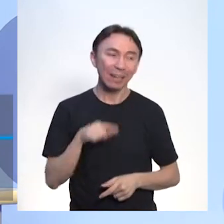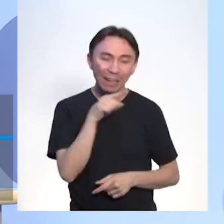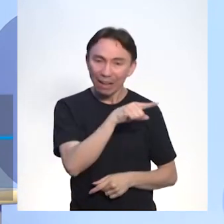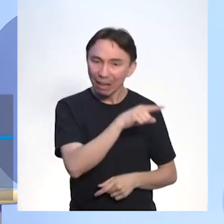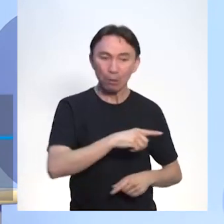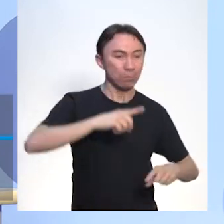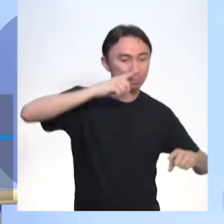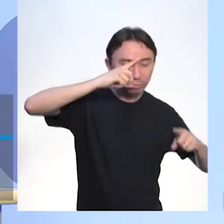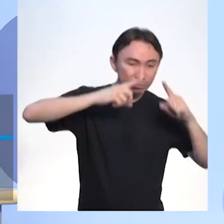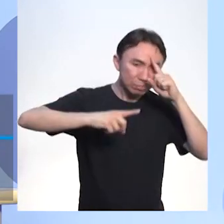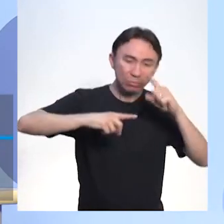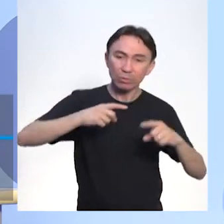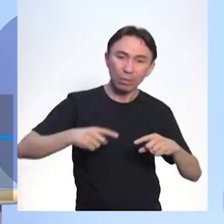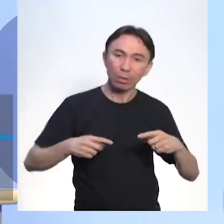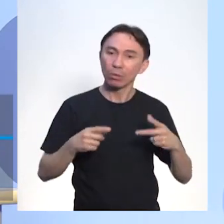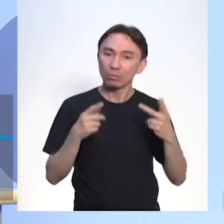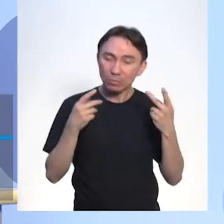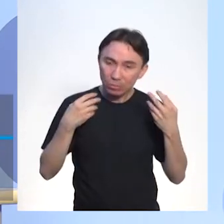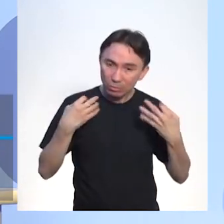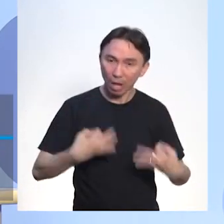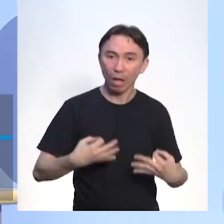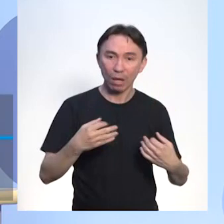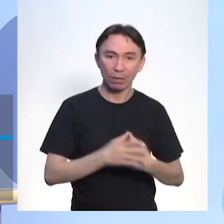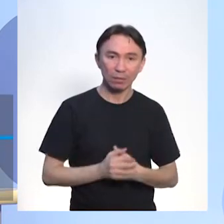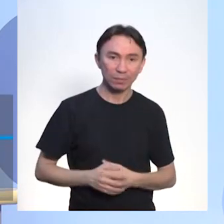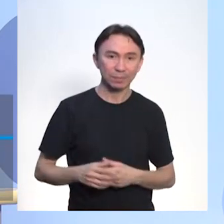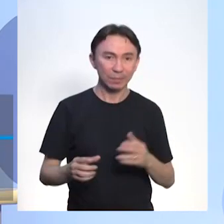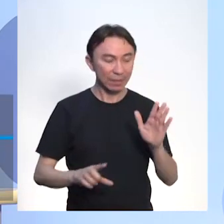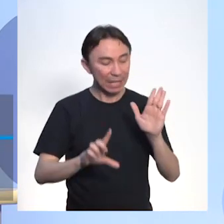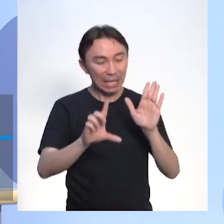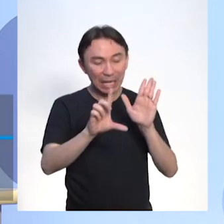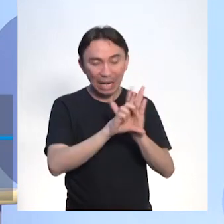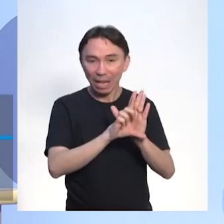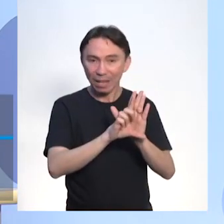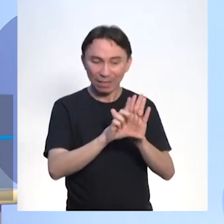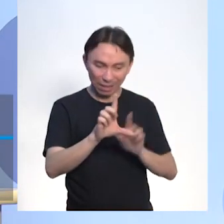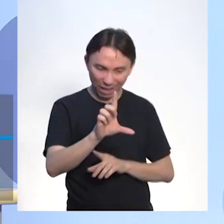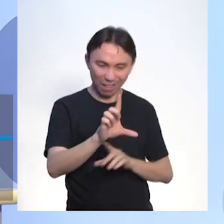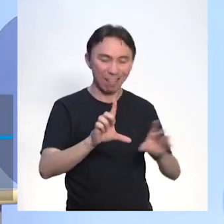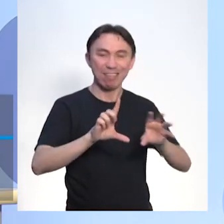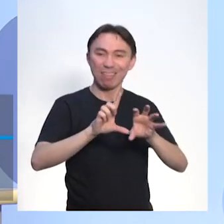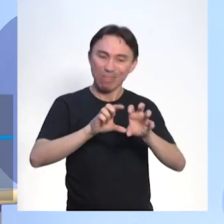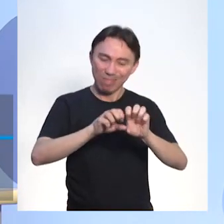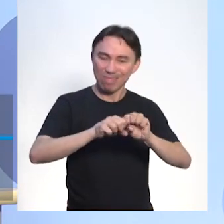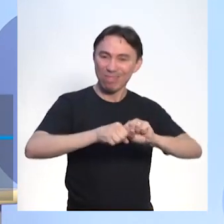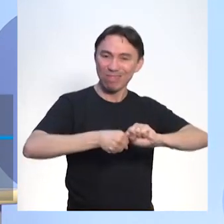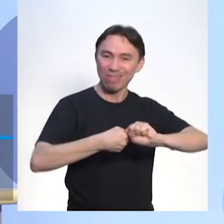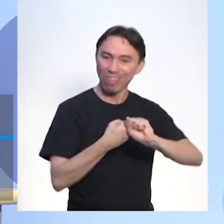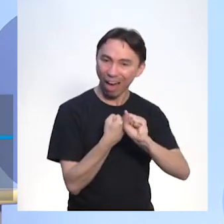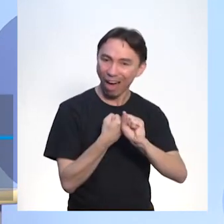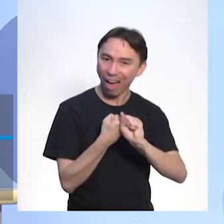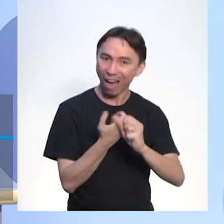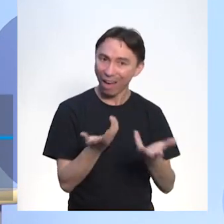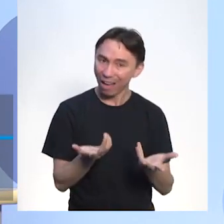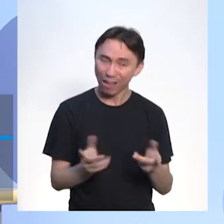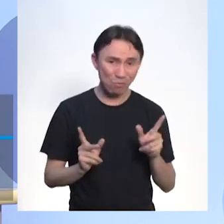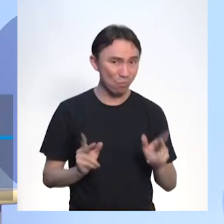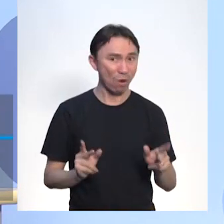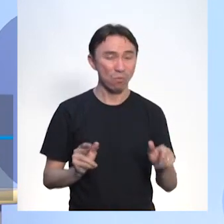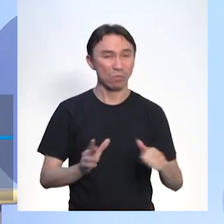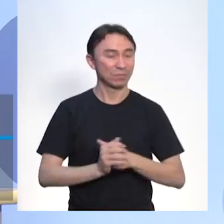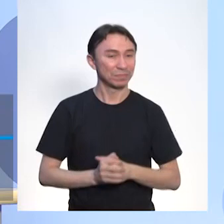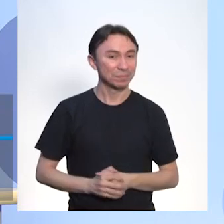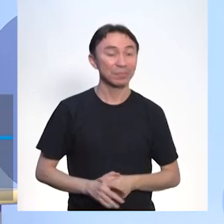do ponto de vista aí do estrangulamento das leis, como a professora acabou de dizer. Então, mas